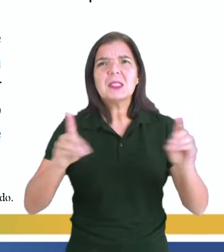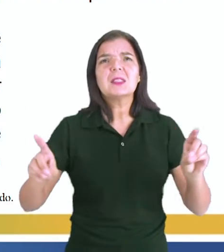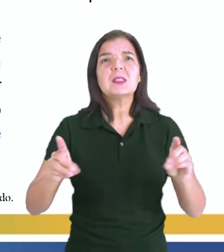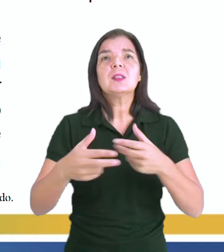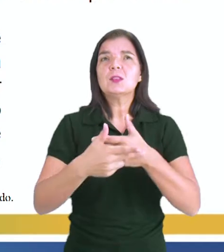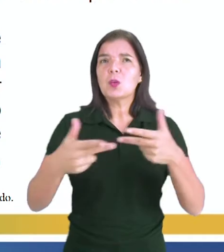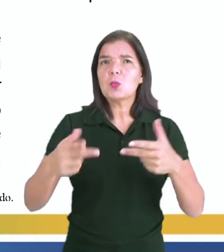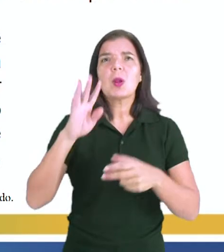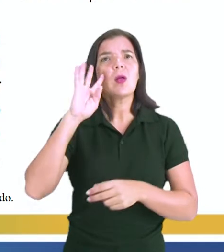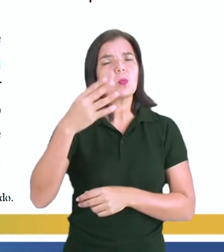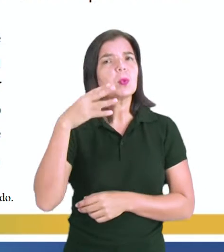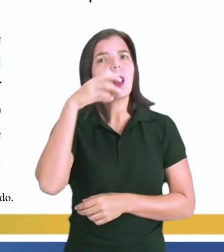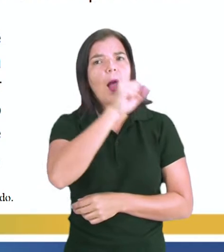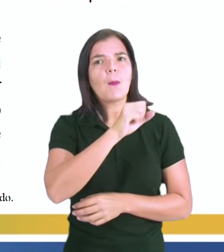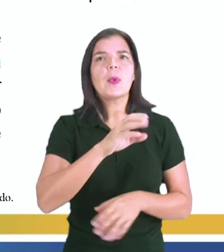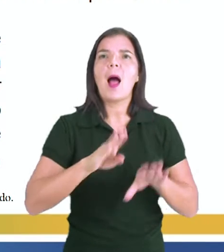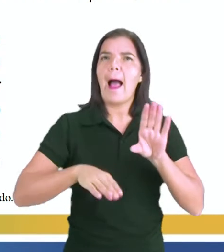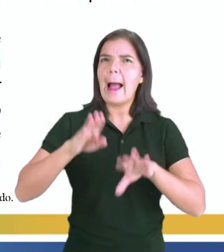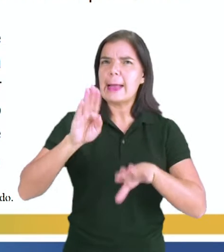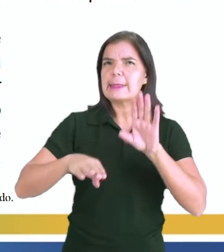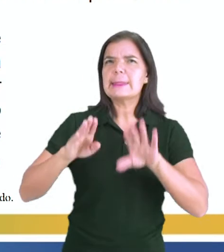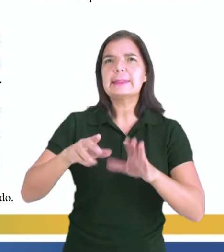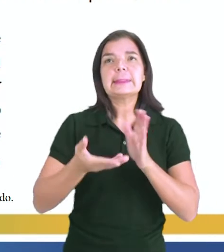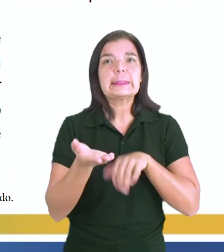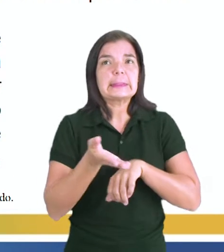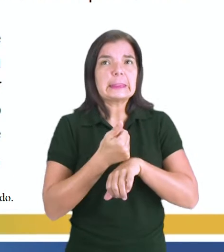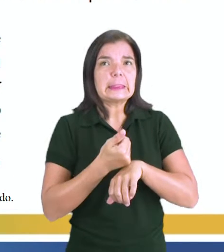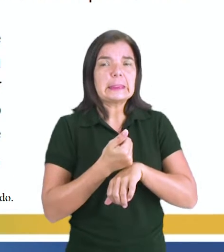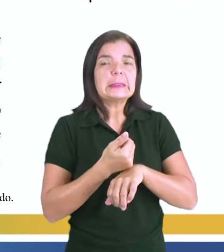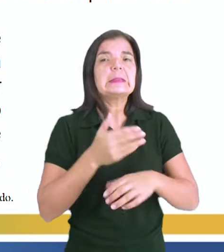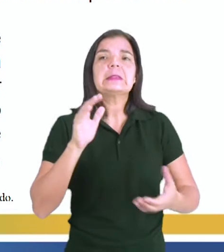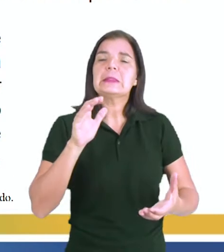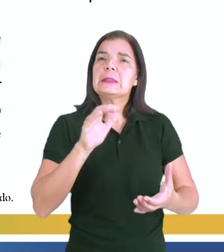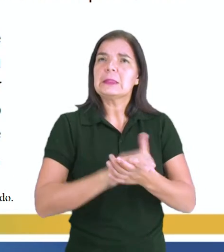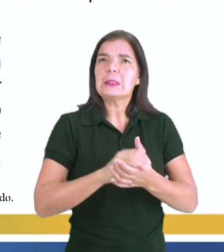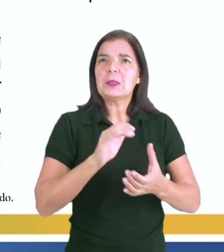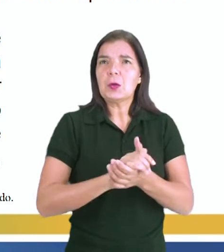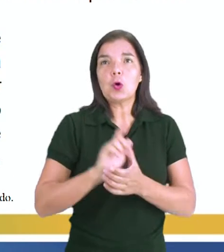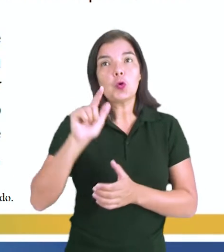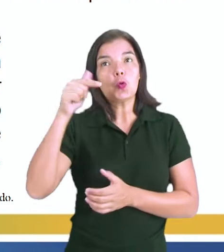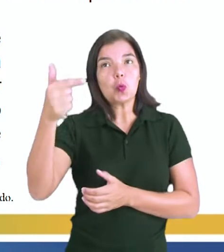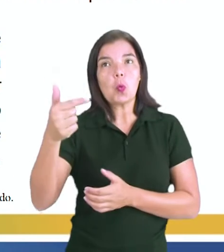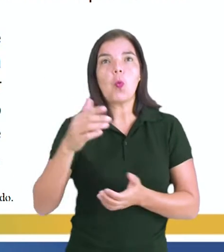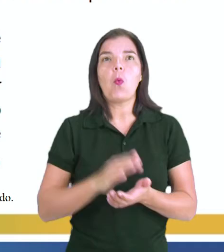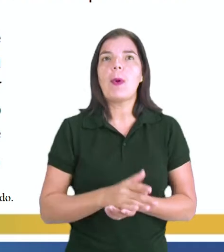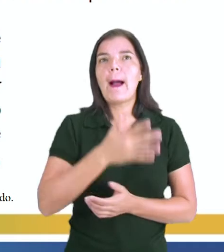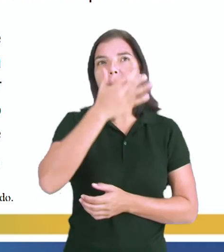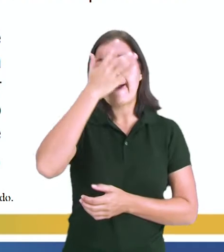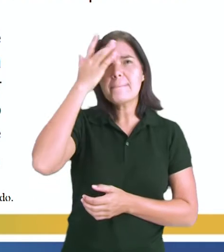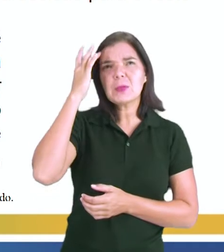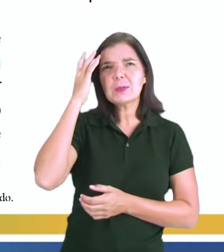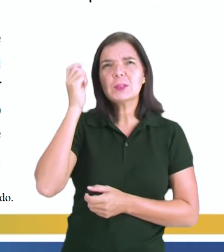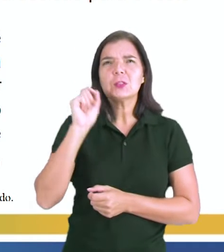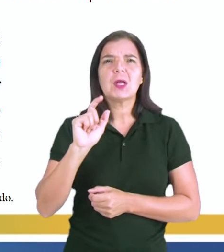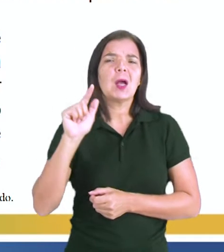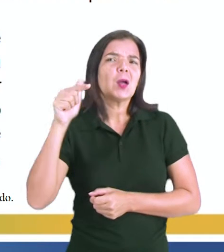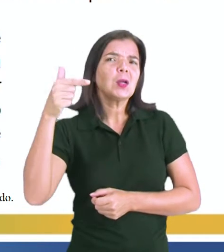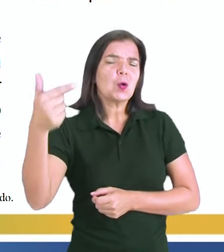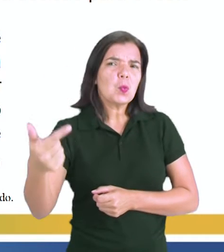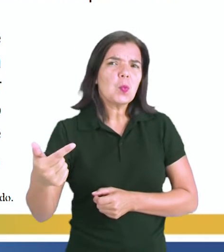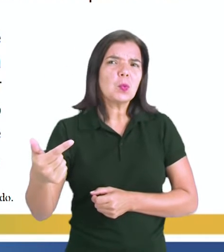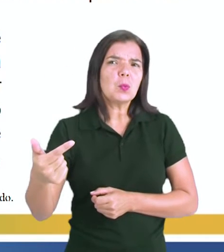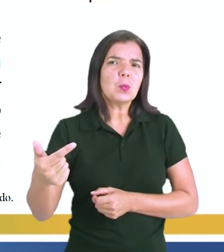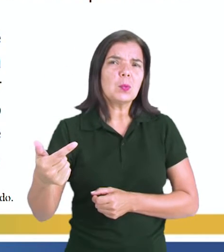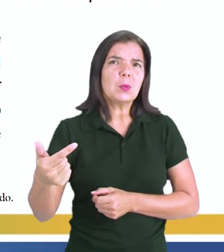coisas que se resolvem rápido. Às vezes, antes de se descasar de um ou de uma, a pessoa já